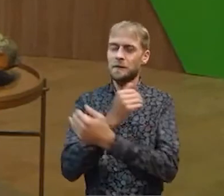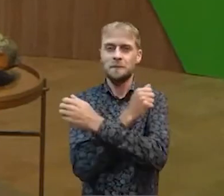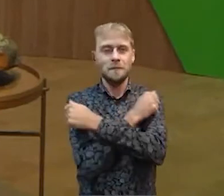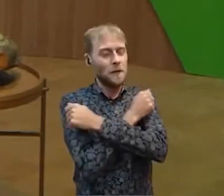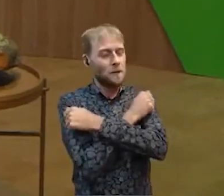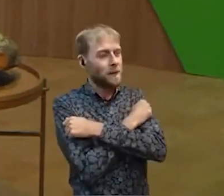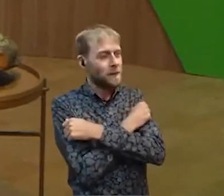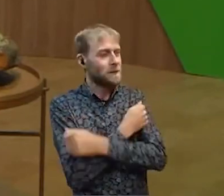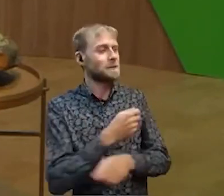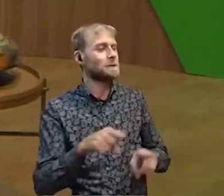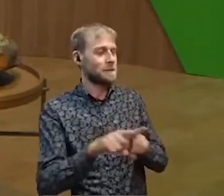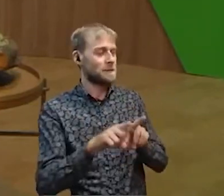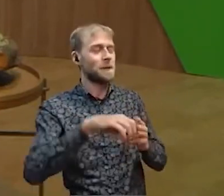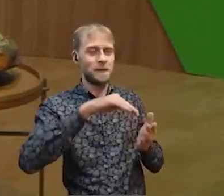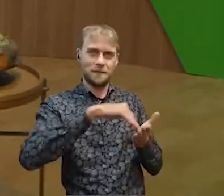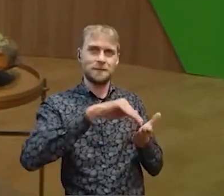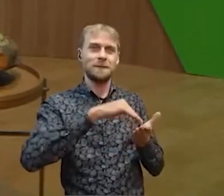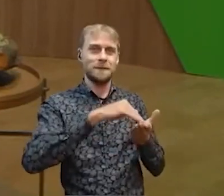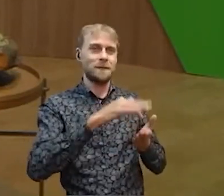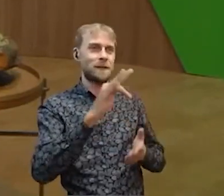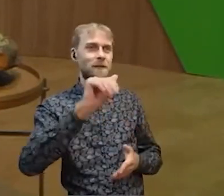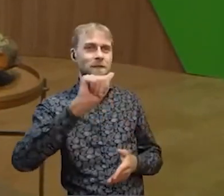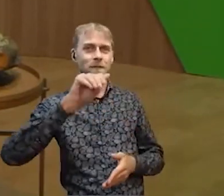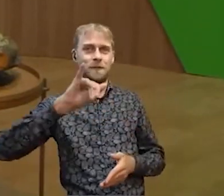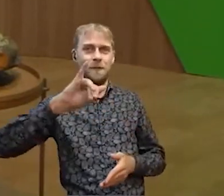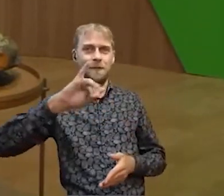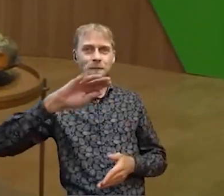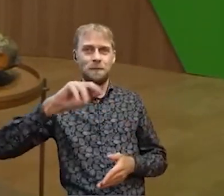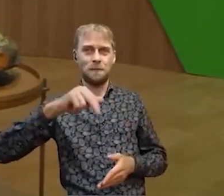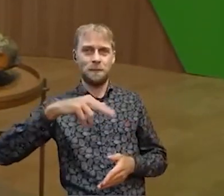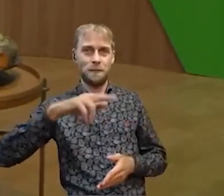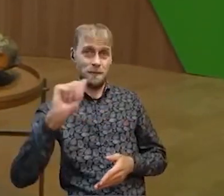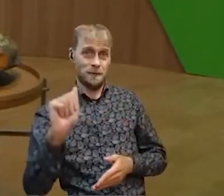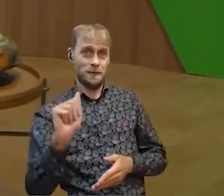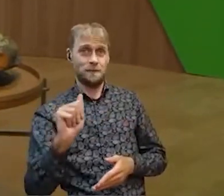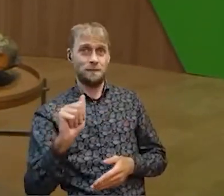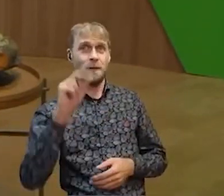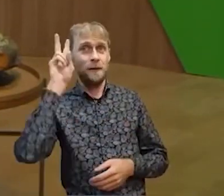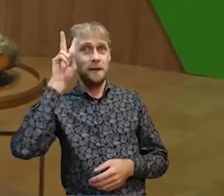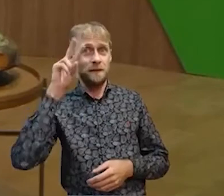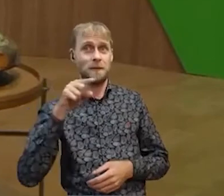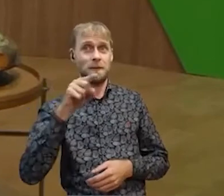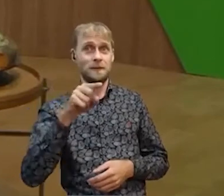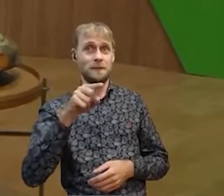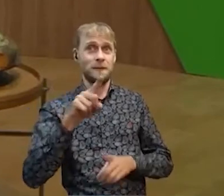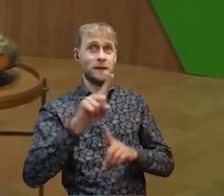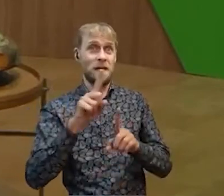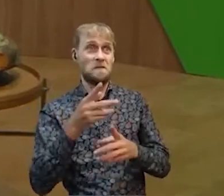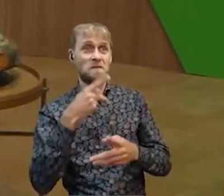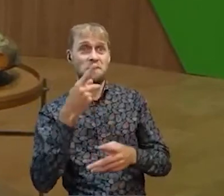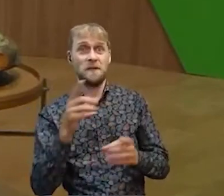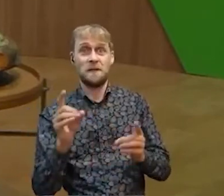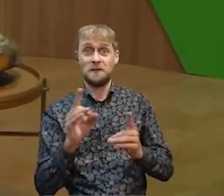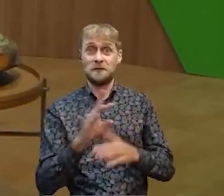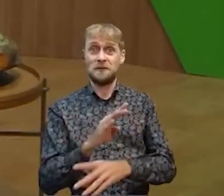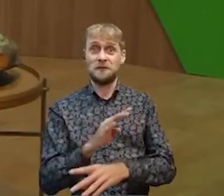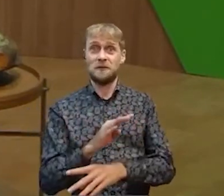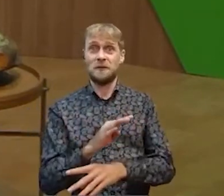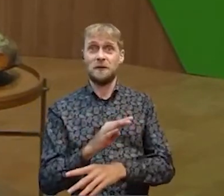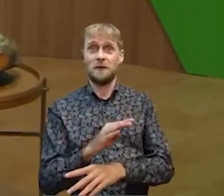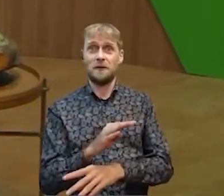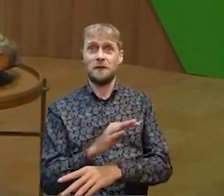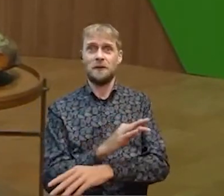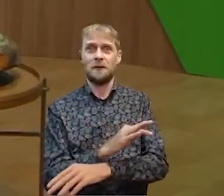nossa secretária, Fabiana. Lembrar a vocês que eu não estou puxando para a nossa sardinha, não. Mas a Fabiana é secretária